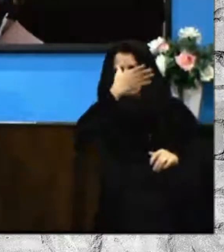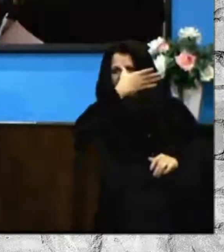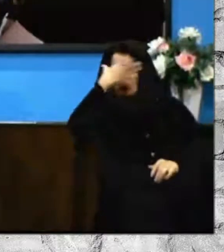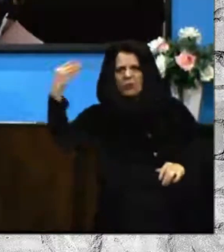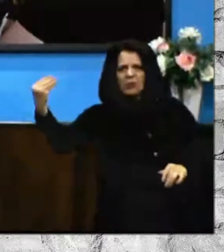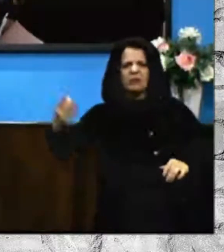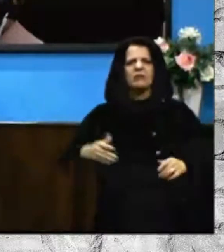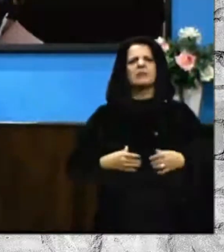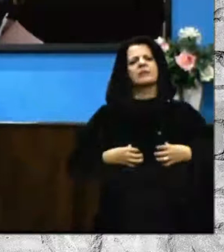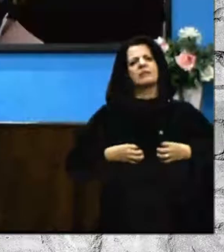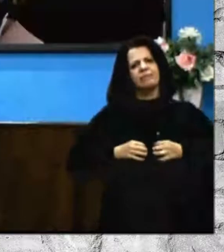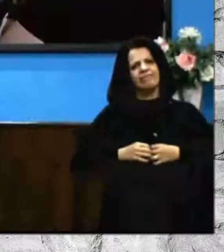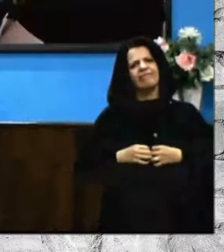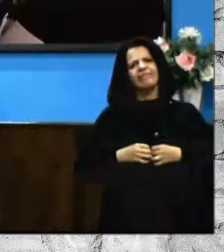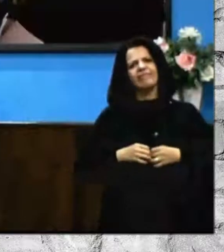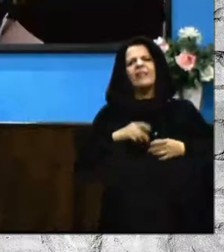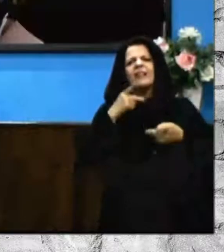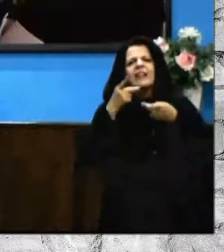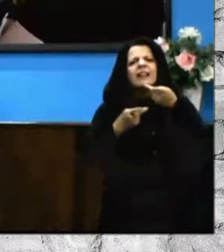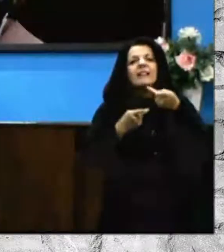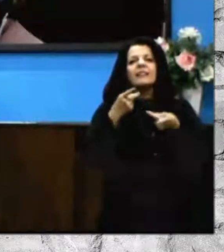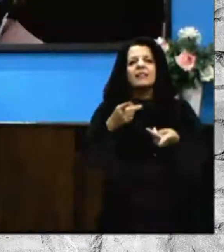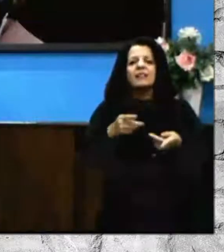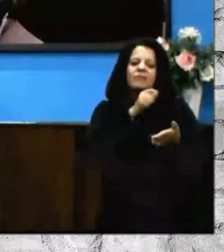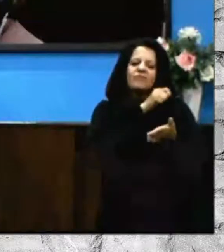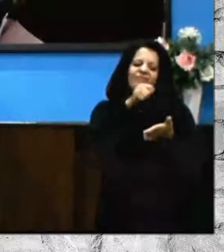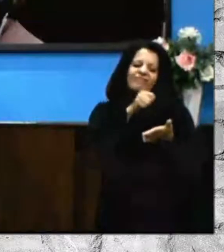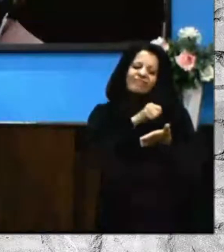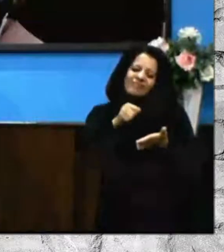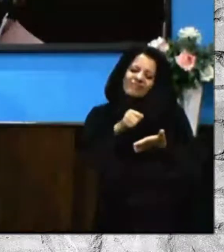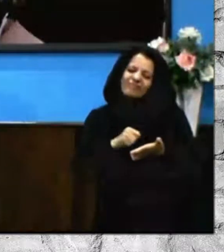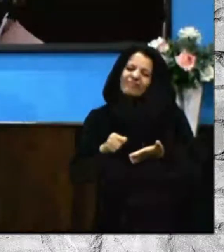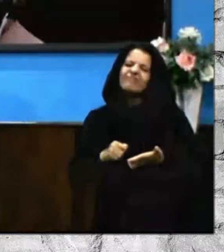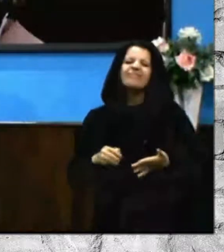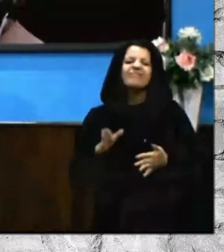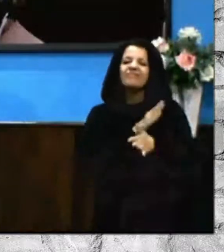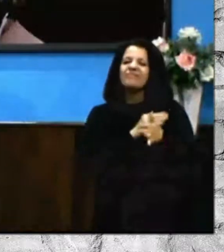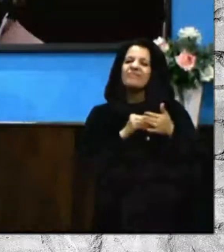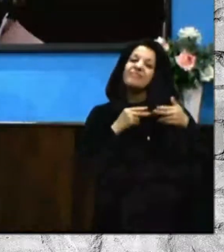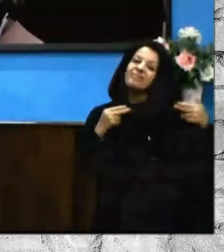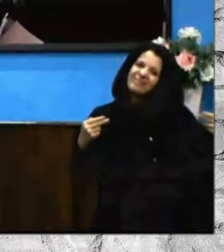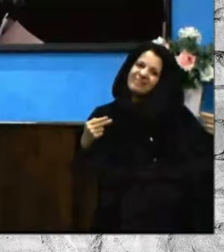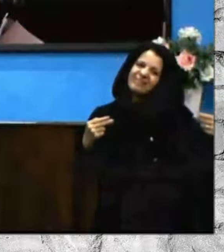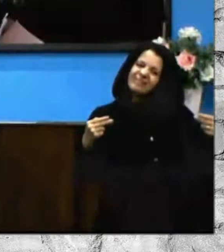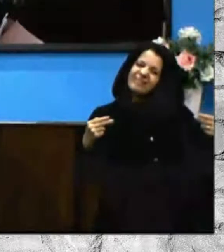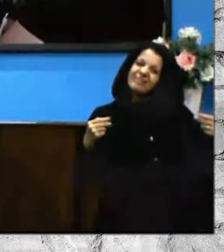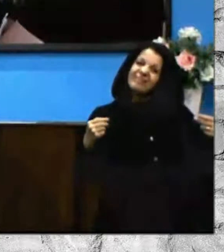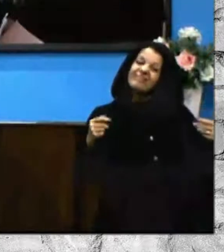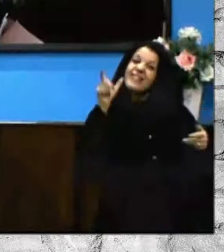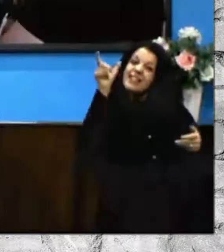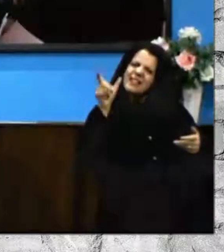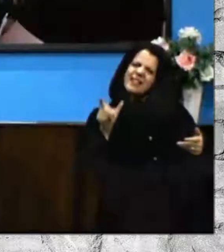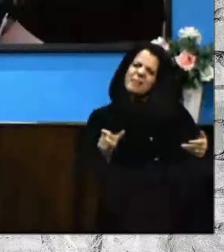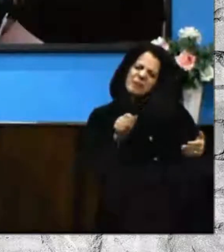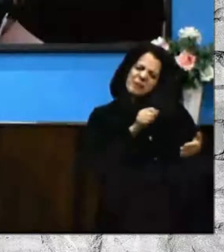esqueceu-se é que ele estava falando com o autor dela. E o autor conhece cada vírgula do que